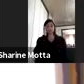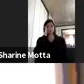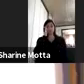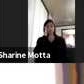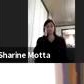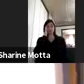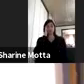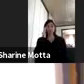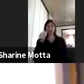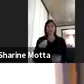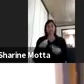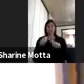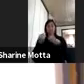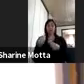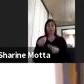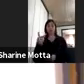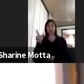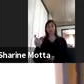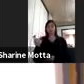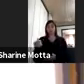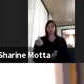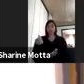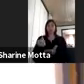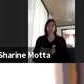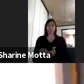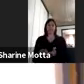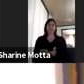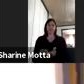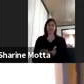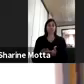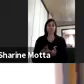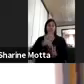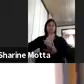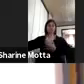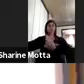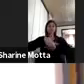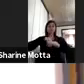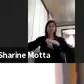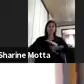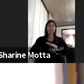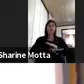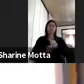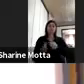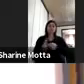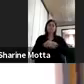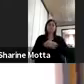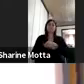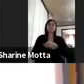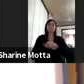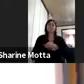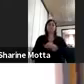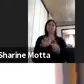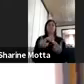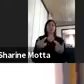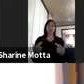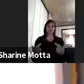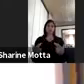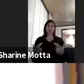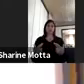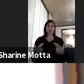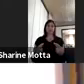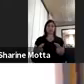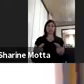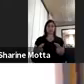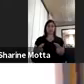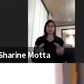país para que seja produzido soja, ou eventualmente a gente possa vender nossa madeira e o empregador ter dinheiro